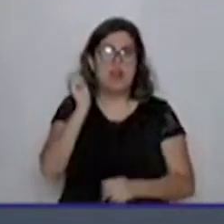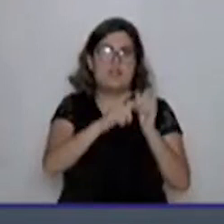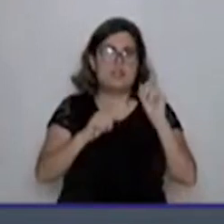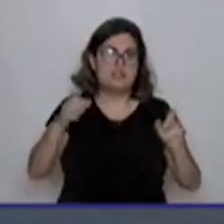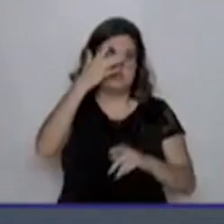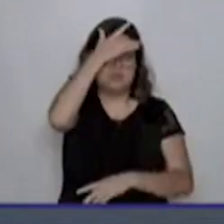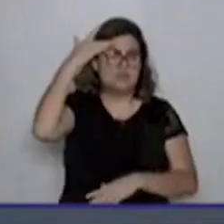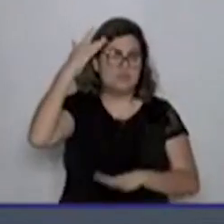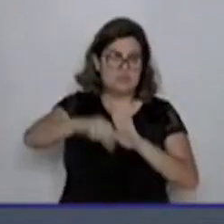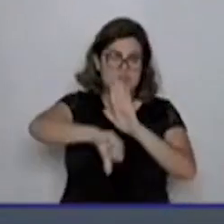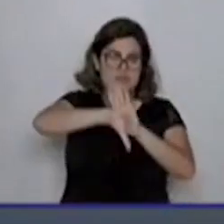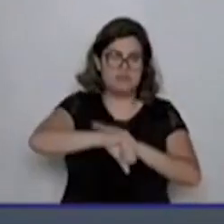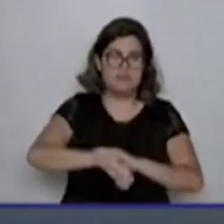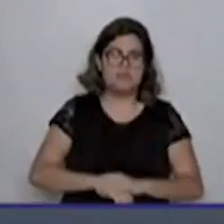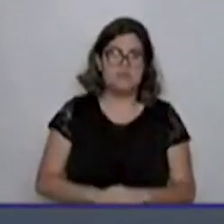criminosos.